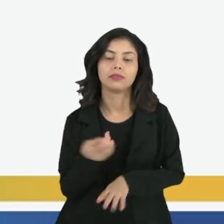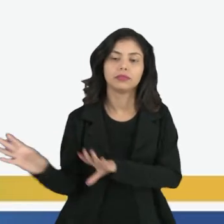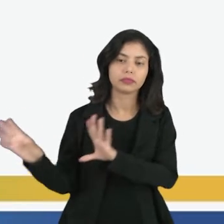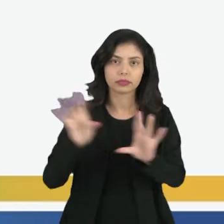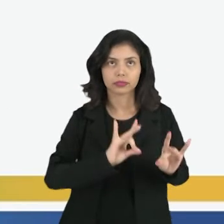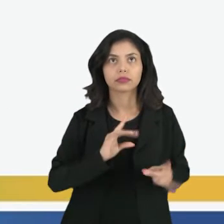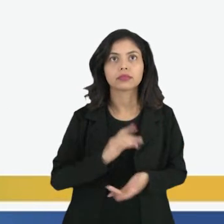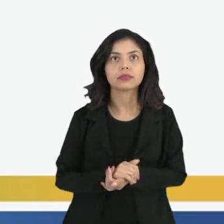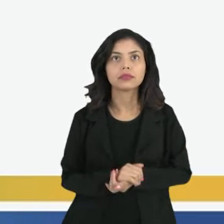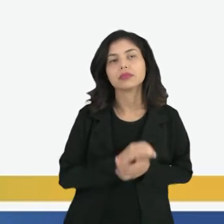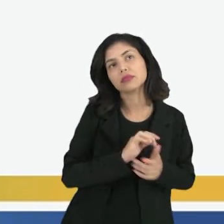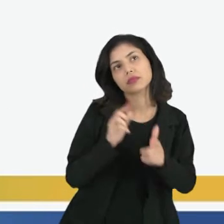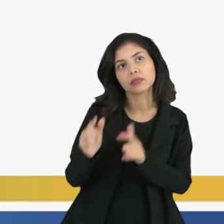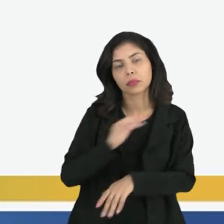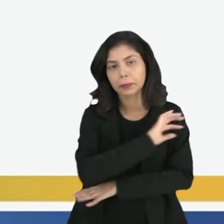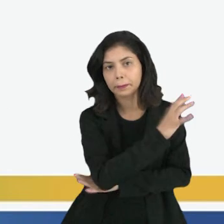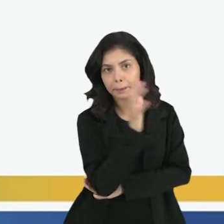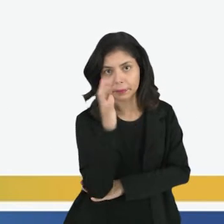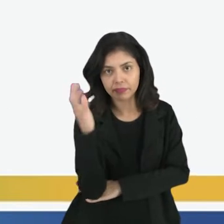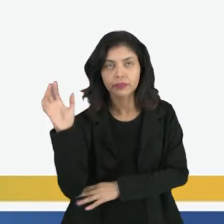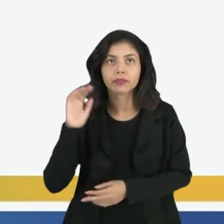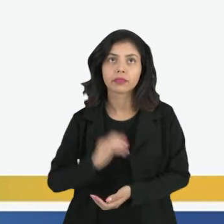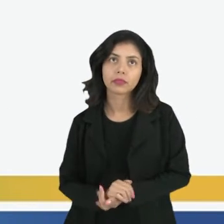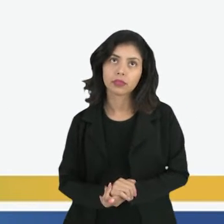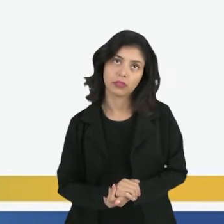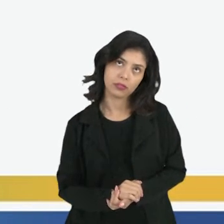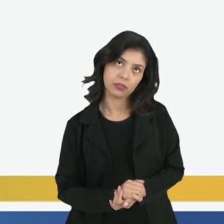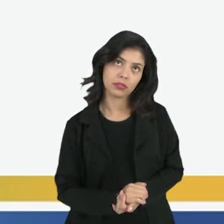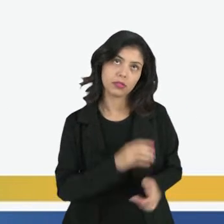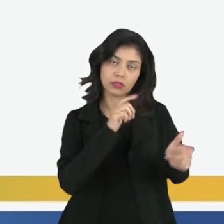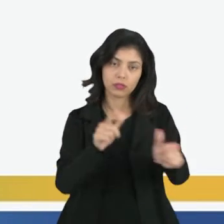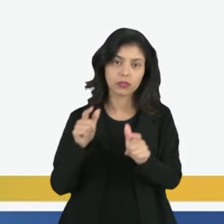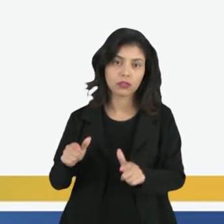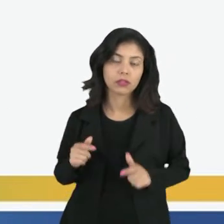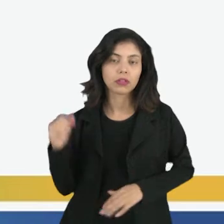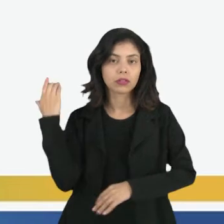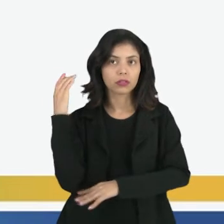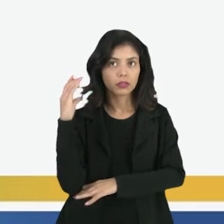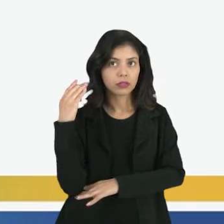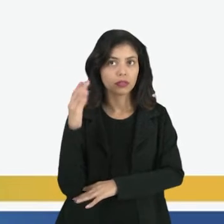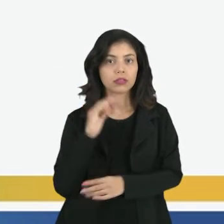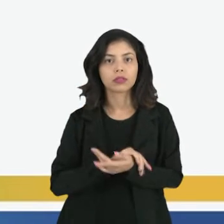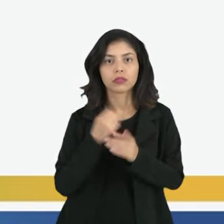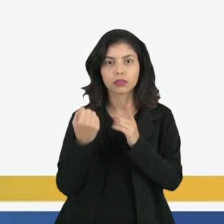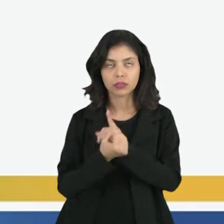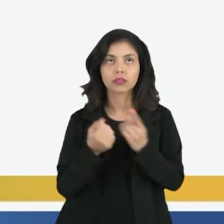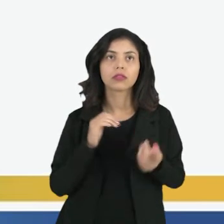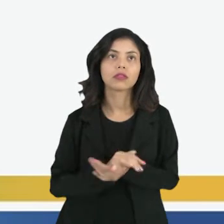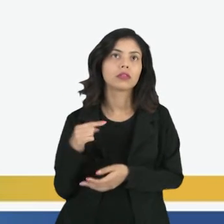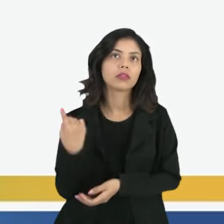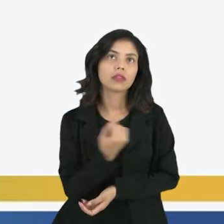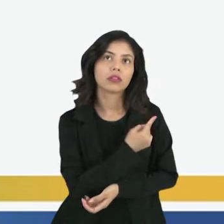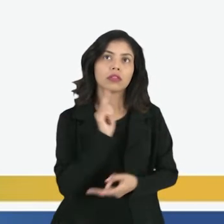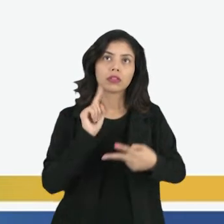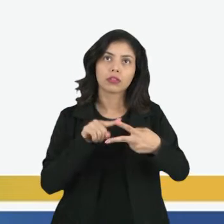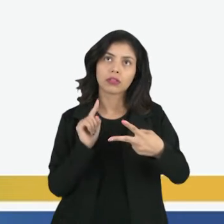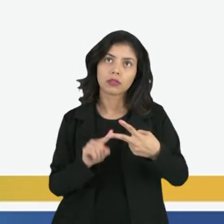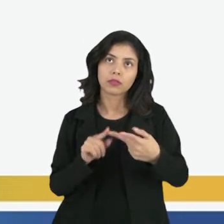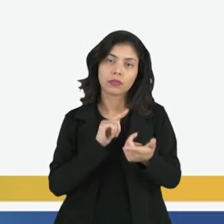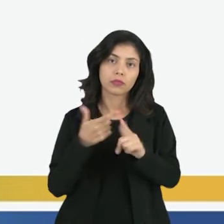assim sucessivamente. O SOS Mata Atlântica é um exemplo de uma ação no nosso país no que